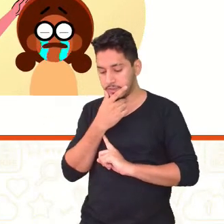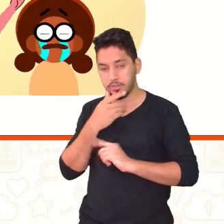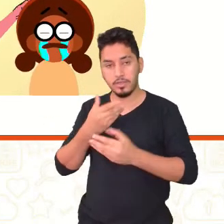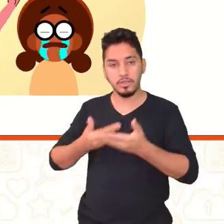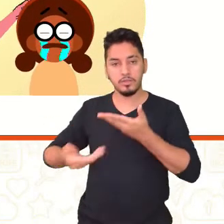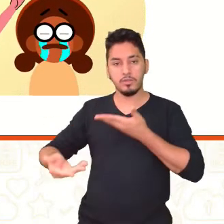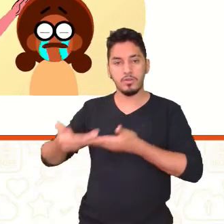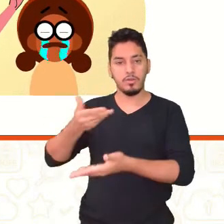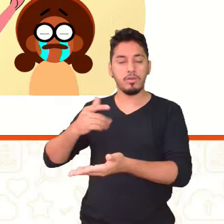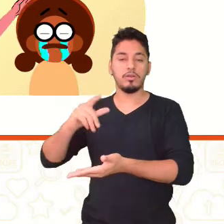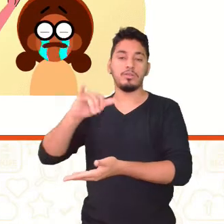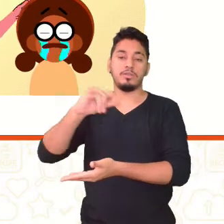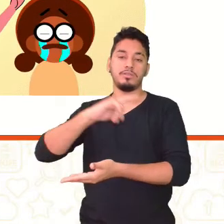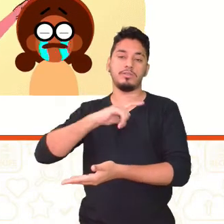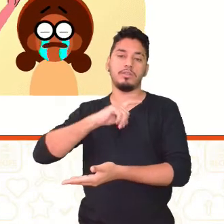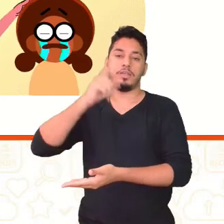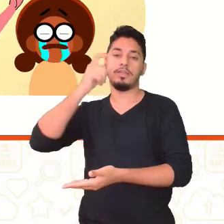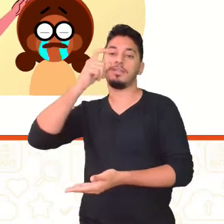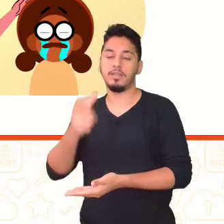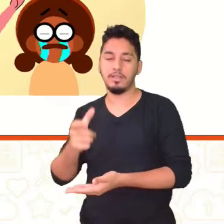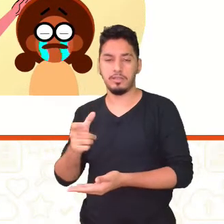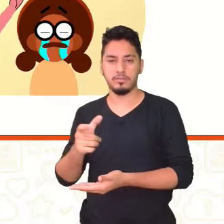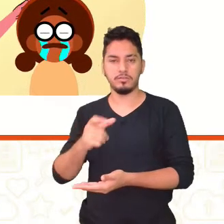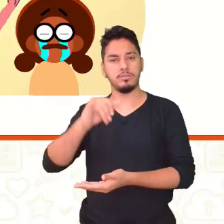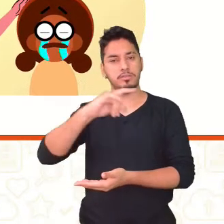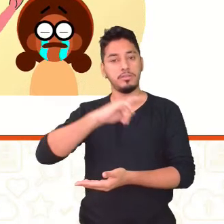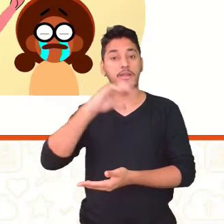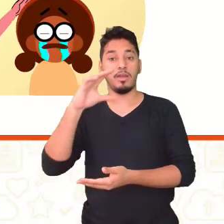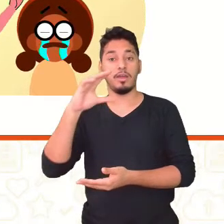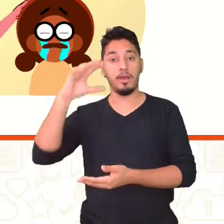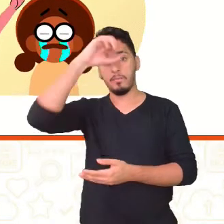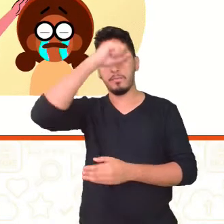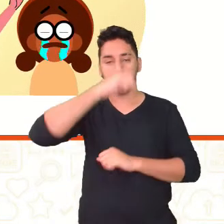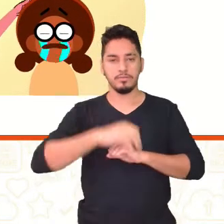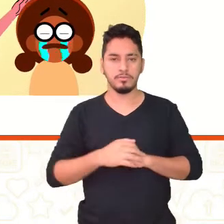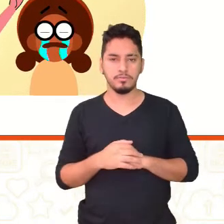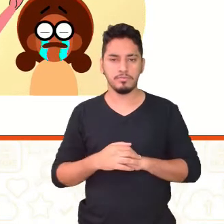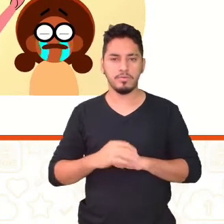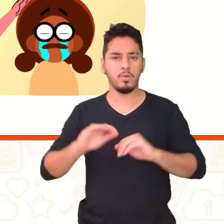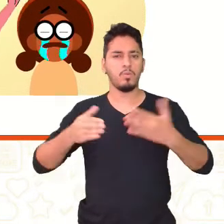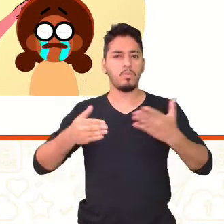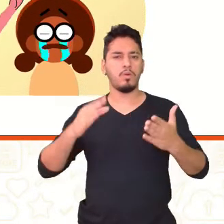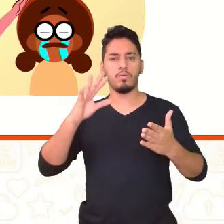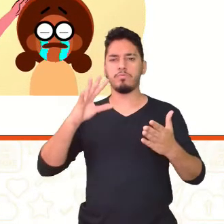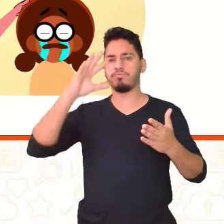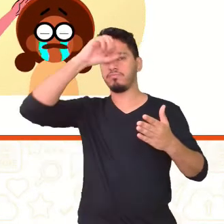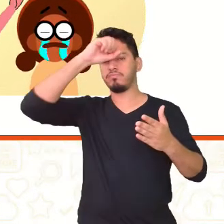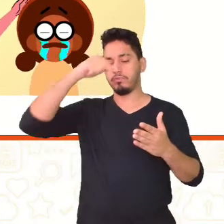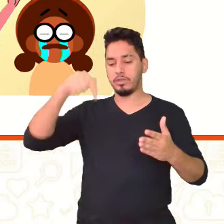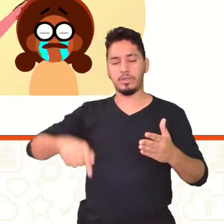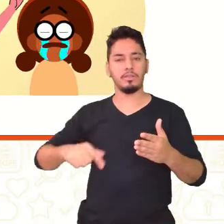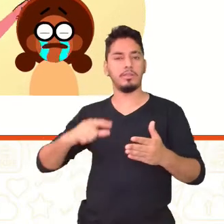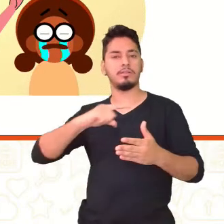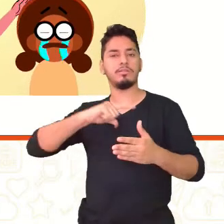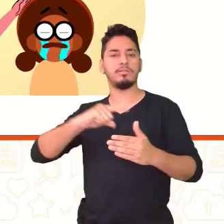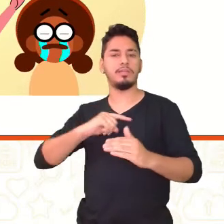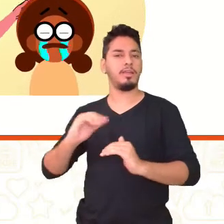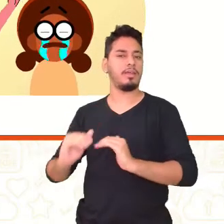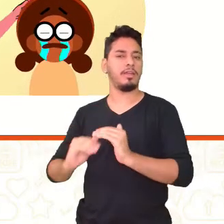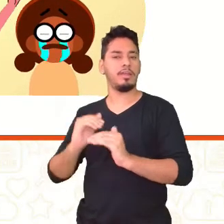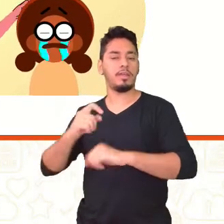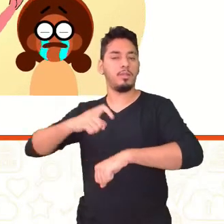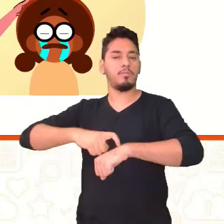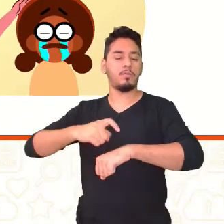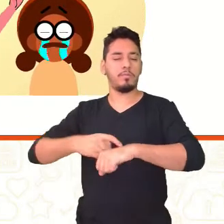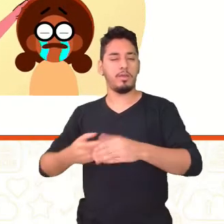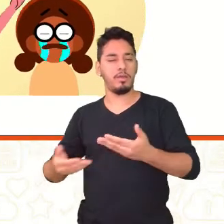se há interesse, se há inclusive aprendizagem. Né? Que tipo de aprendizagem está sendo construída naquele momento